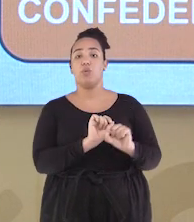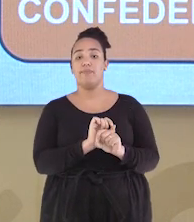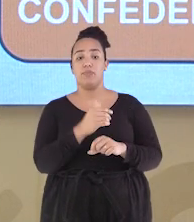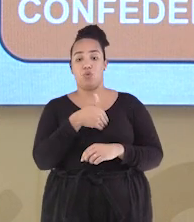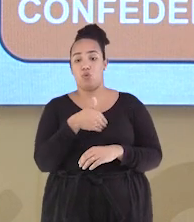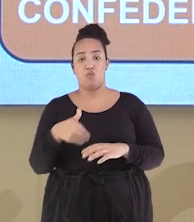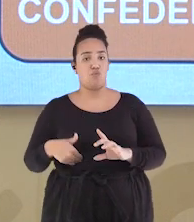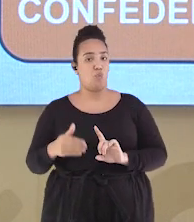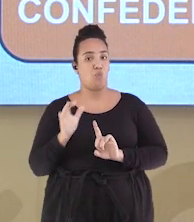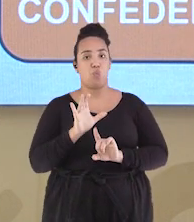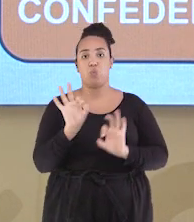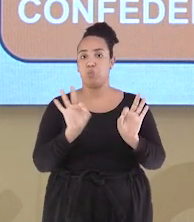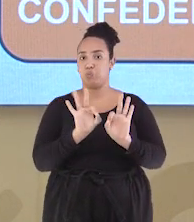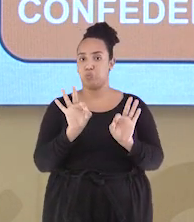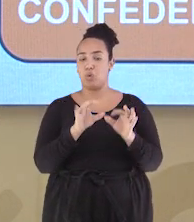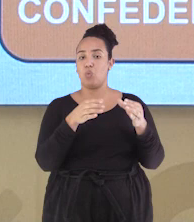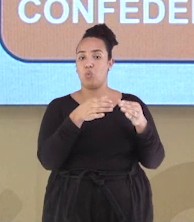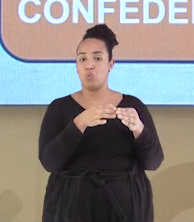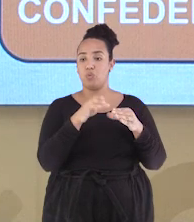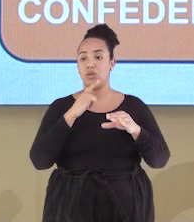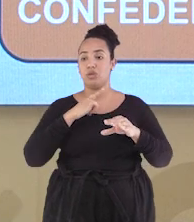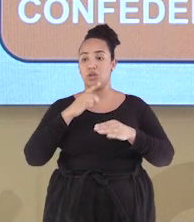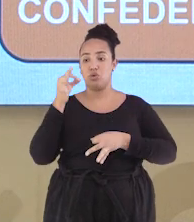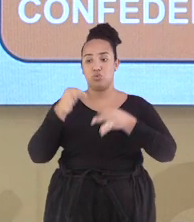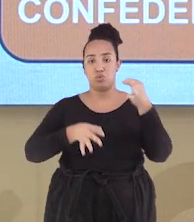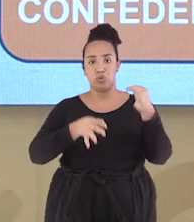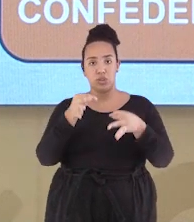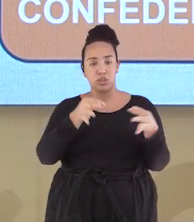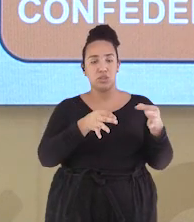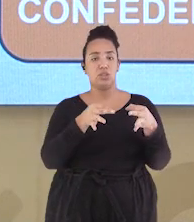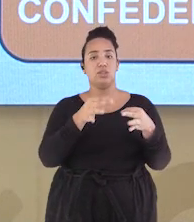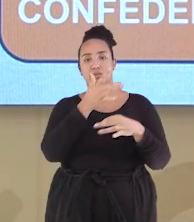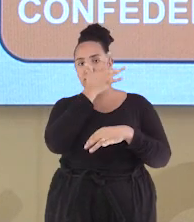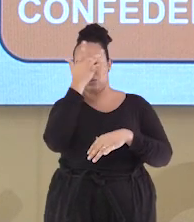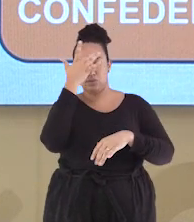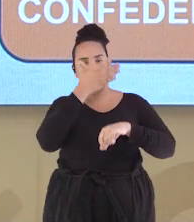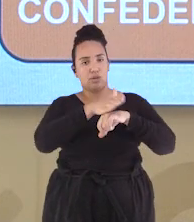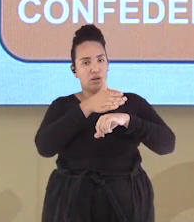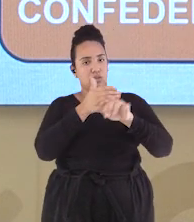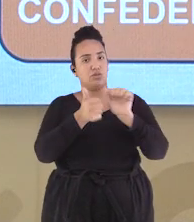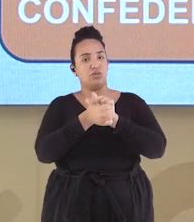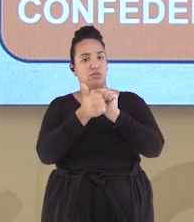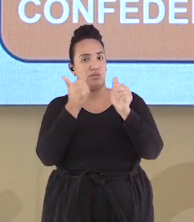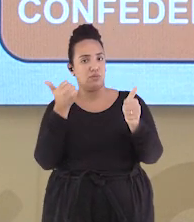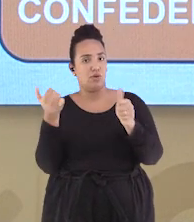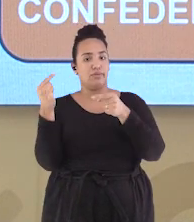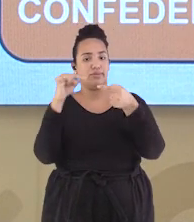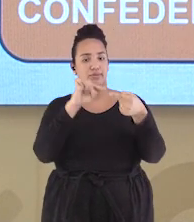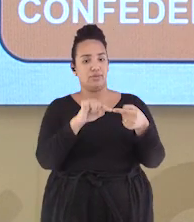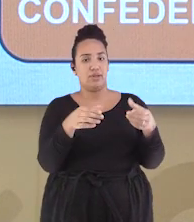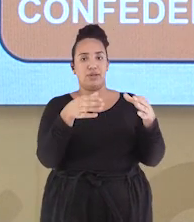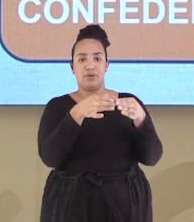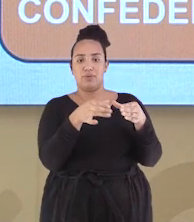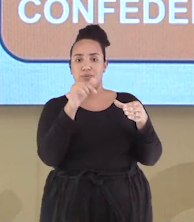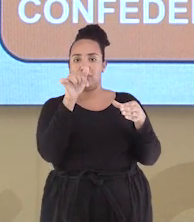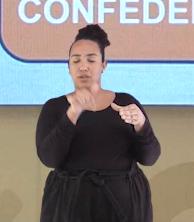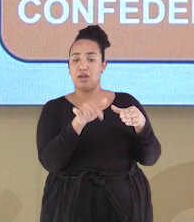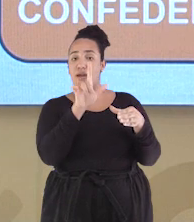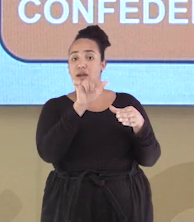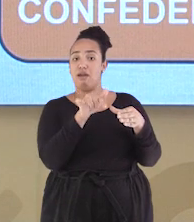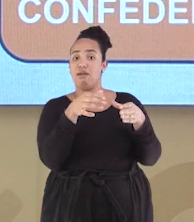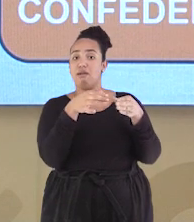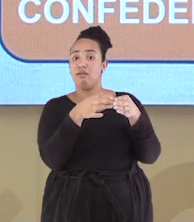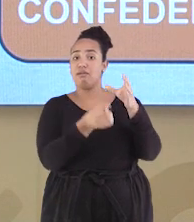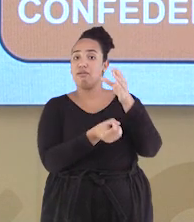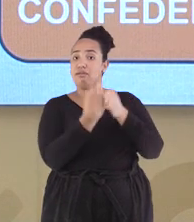clubes, atletas e árbitros. Enfim, tudo que está correlacionado com o esporte em questão são eles que definem,